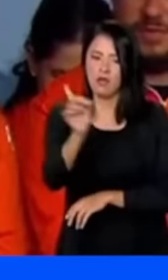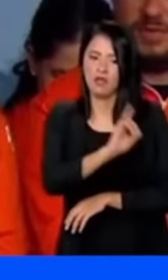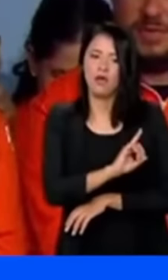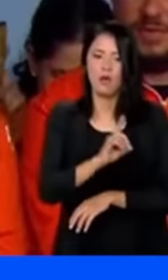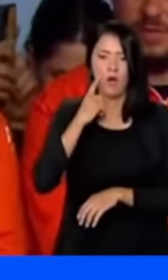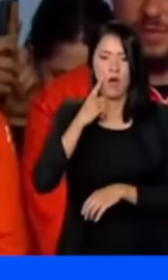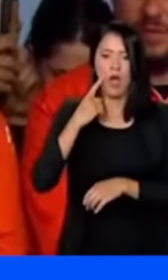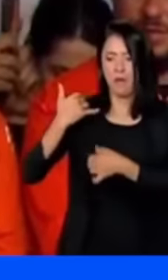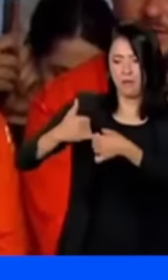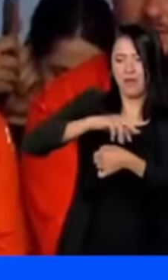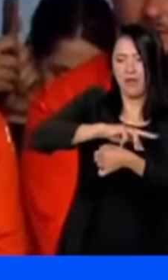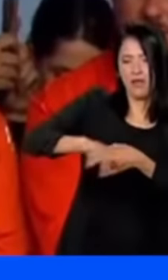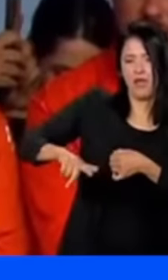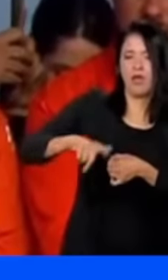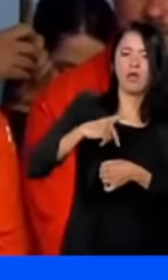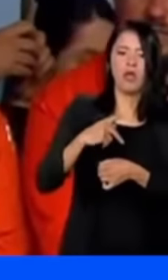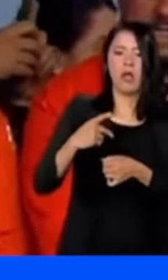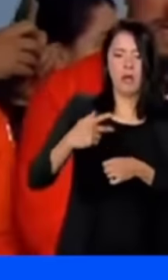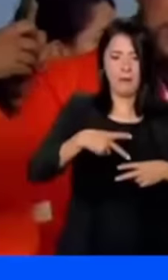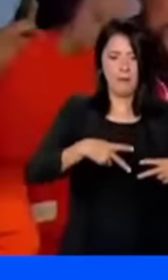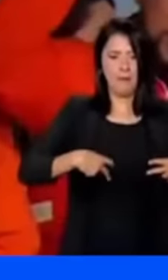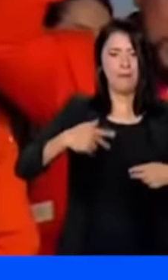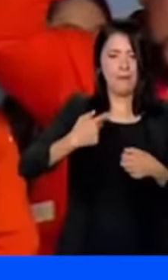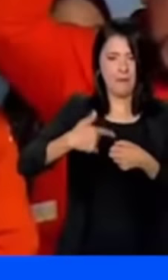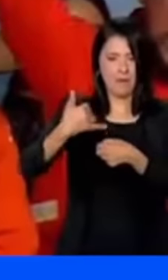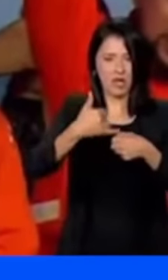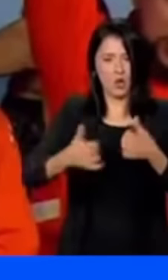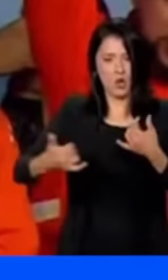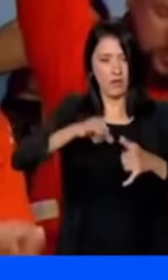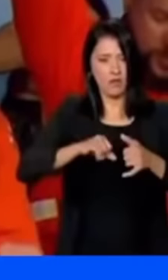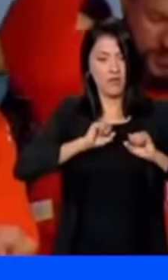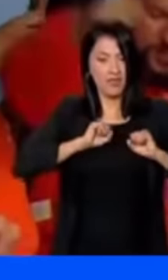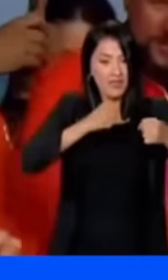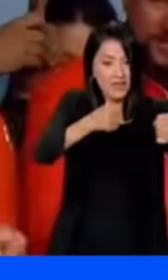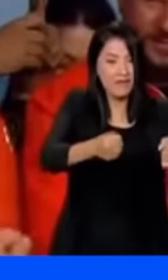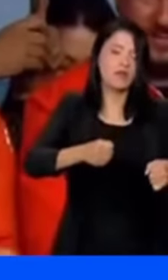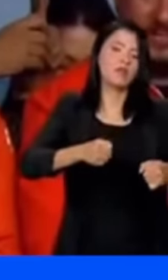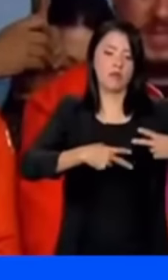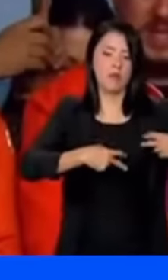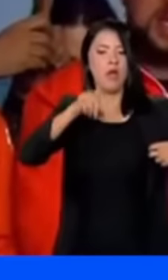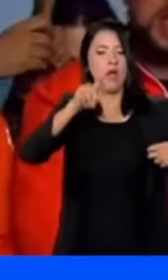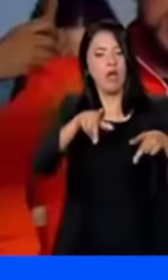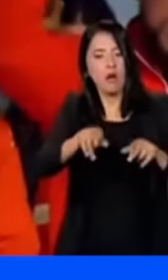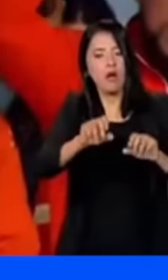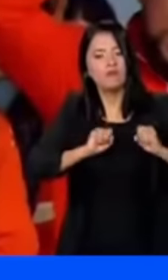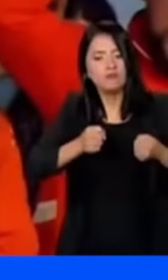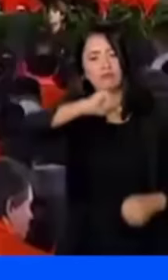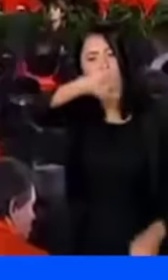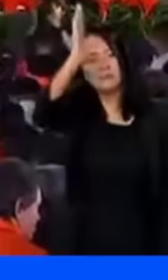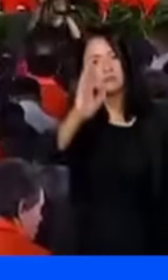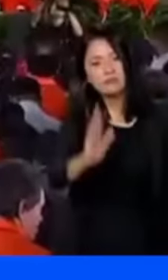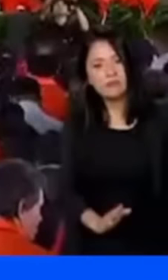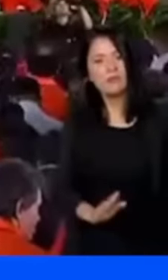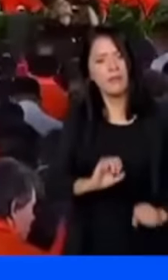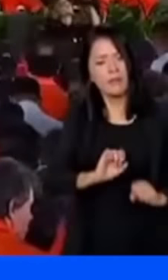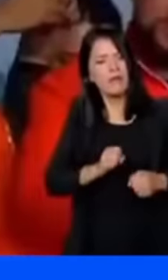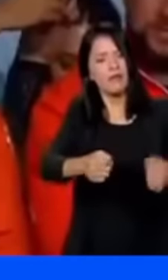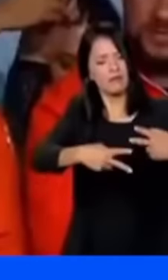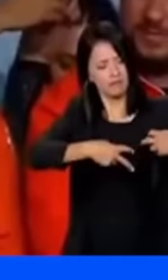petroquímicos, defender a Petrobras é defender o Brasil. Defender a Petrobras é defender o